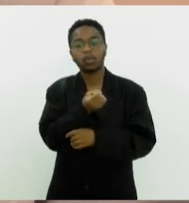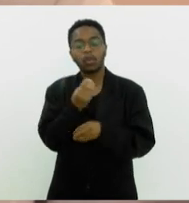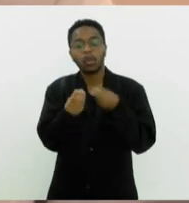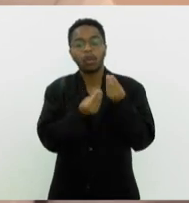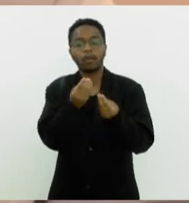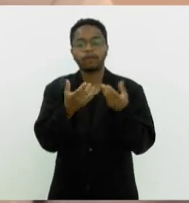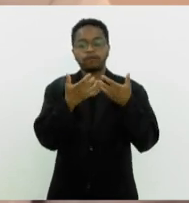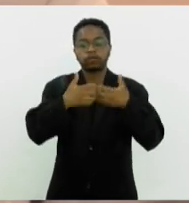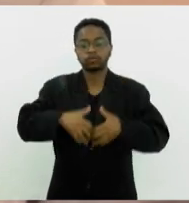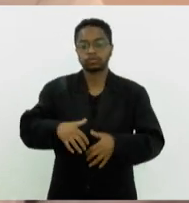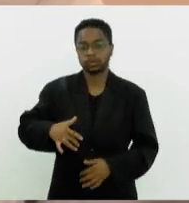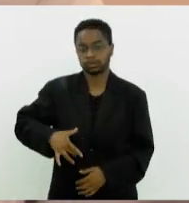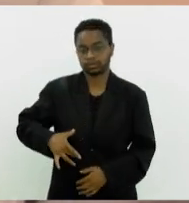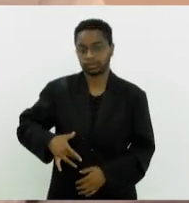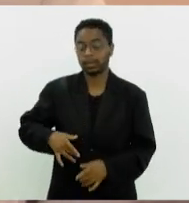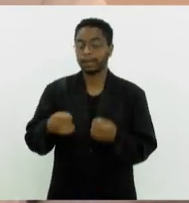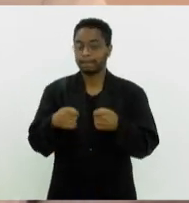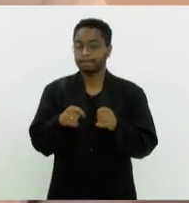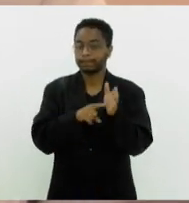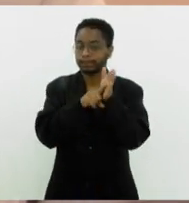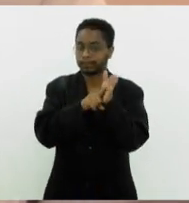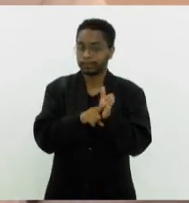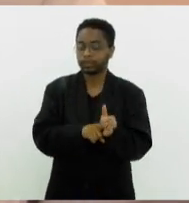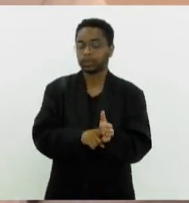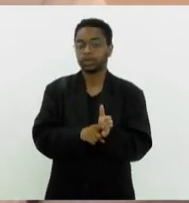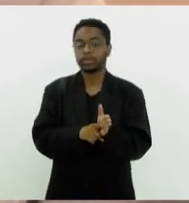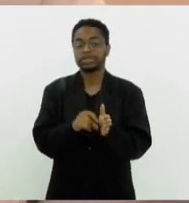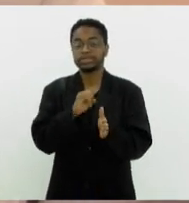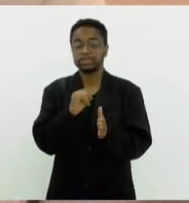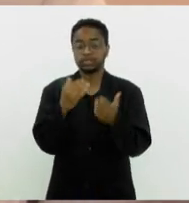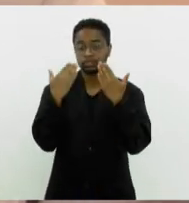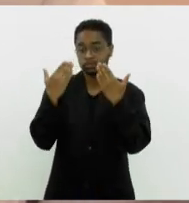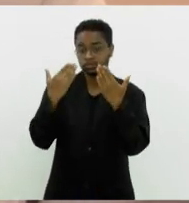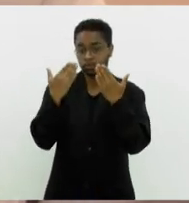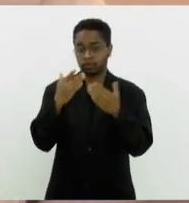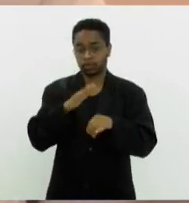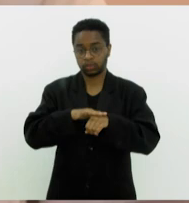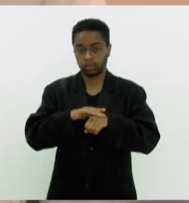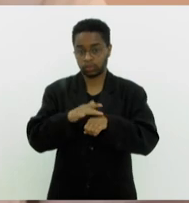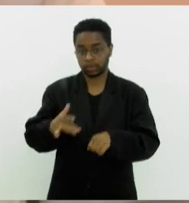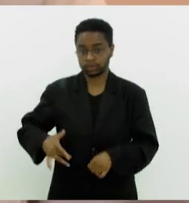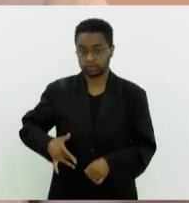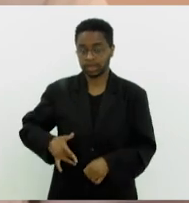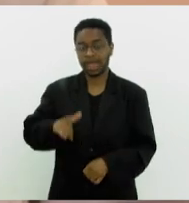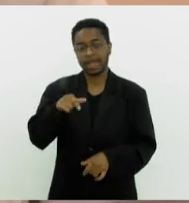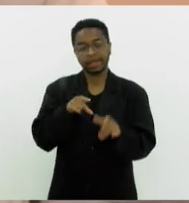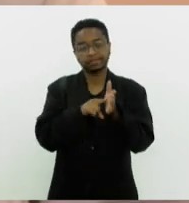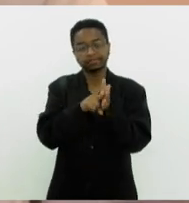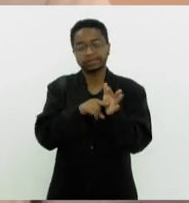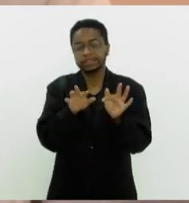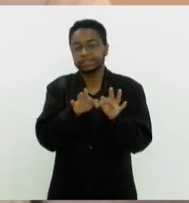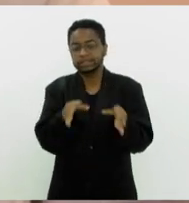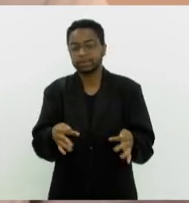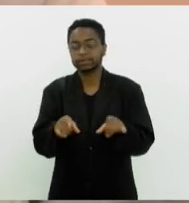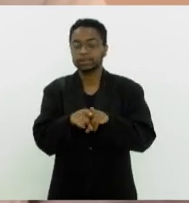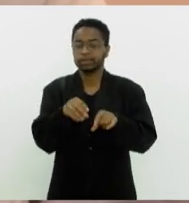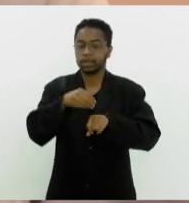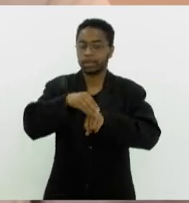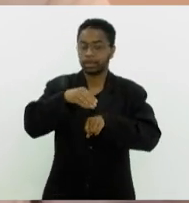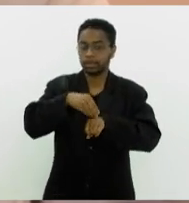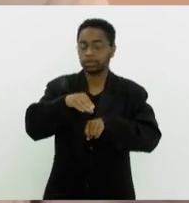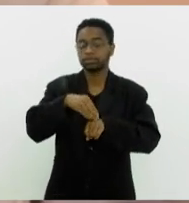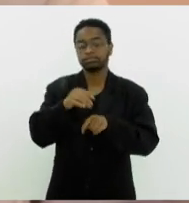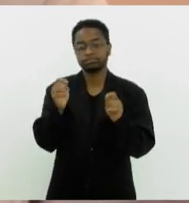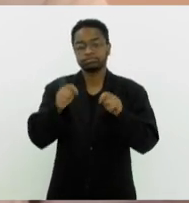Esse exame, ele deve ser realizado em qualquer suspeita de doença renal, é um exame simples e que é muito recomendado